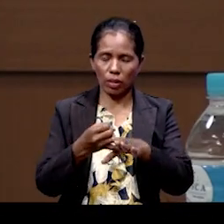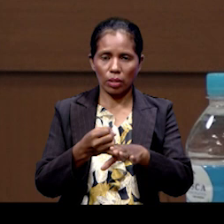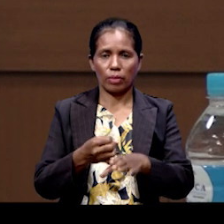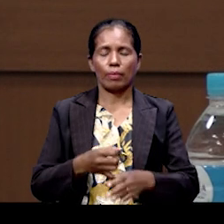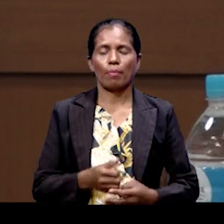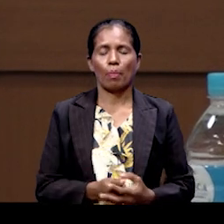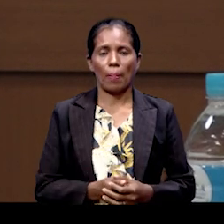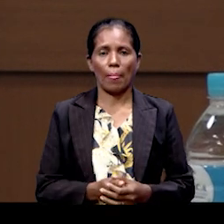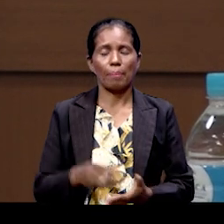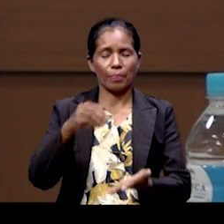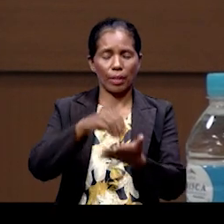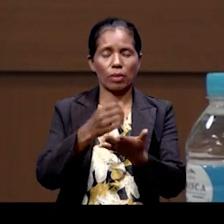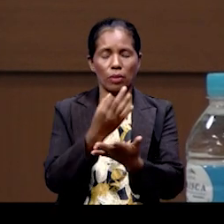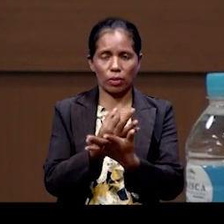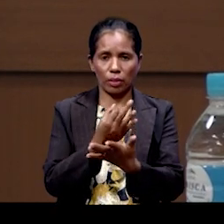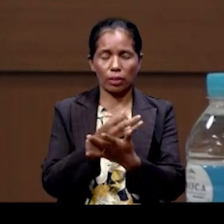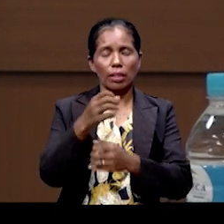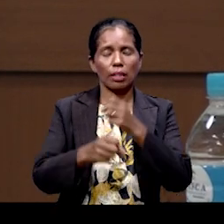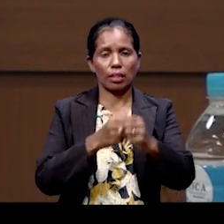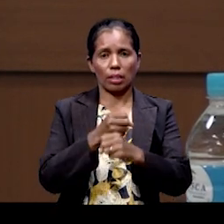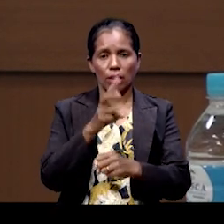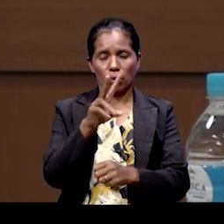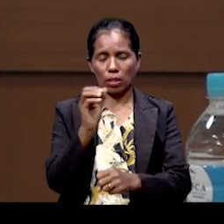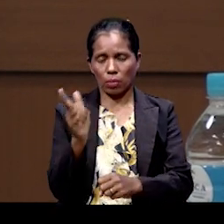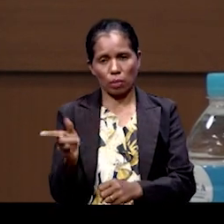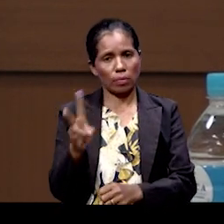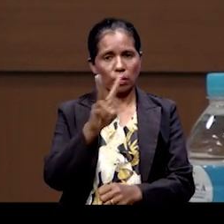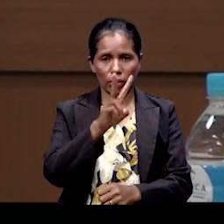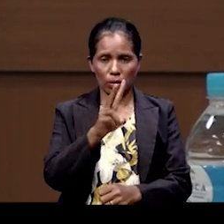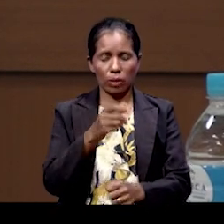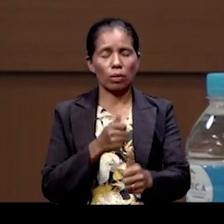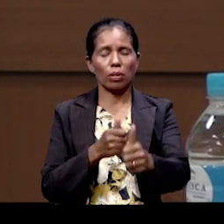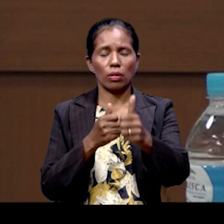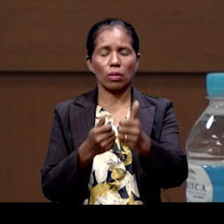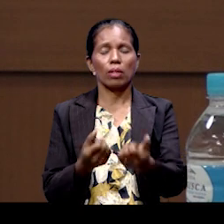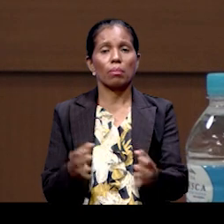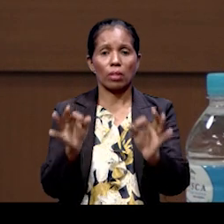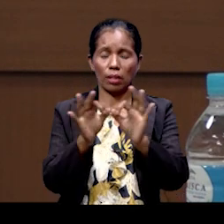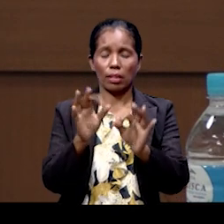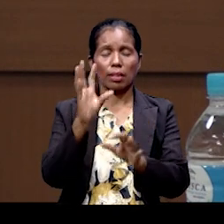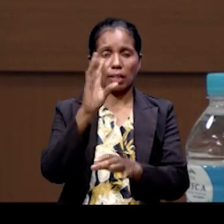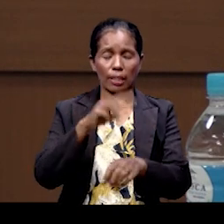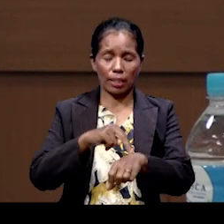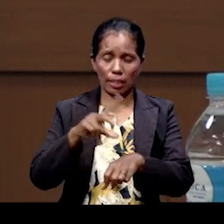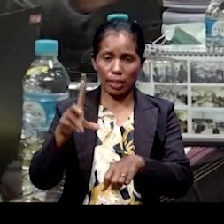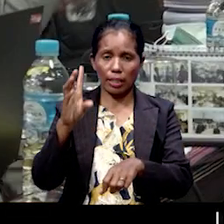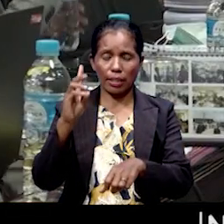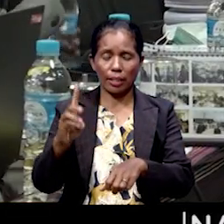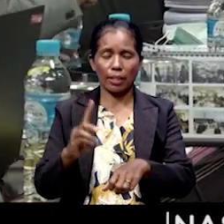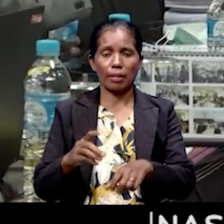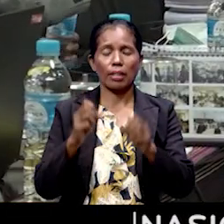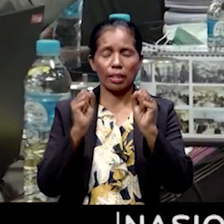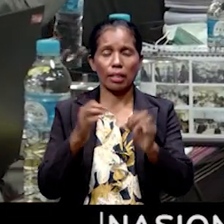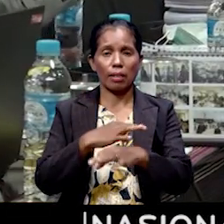sustentável. Alocação orçamento geral estado tina rihon rua rua nulo recin rua, tuir prioridade nacional nen, as liuma que ia setor